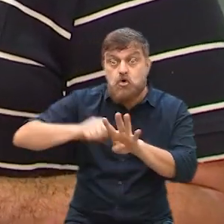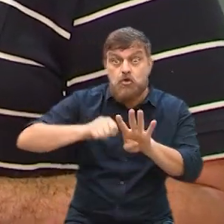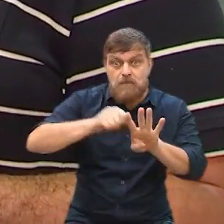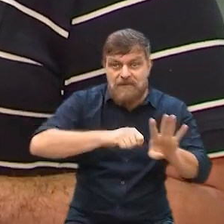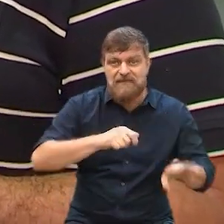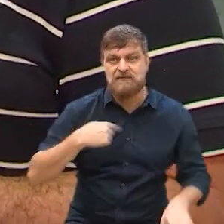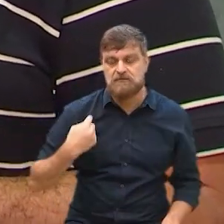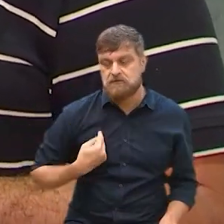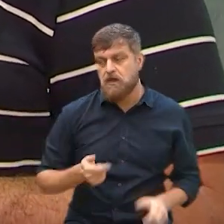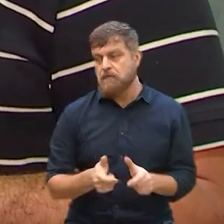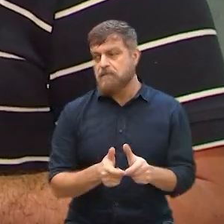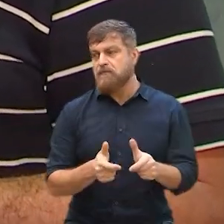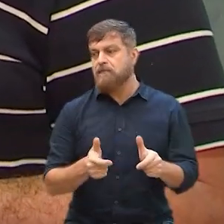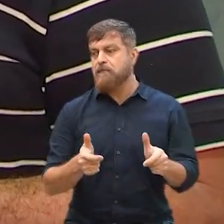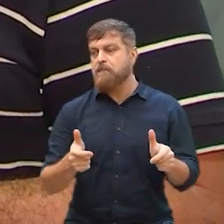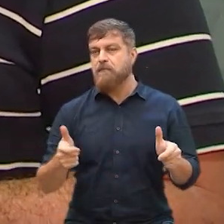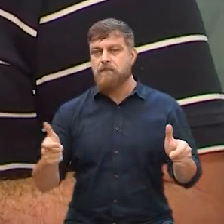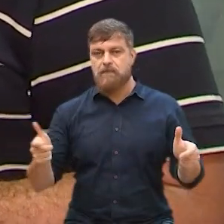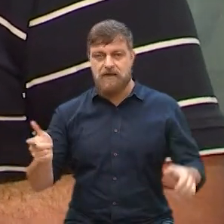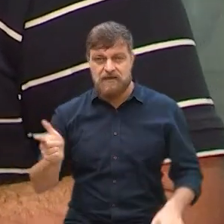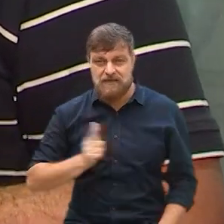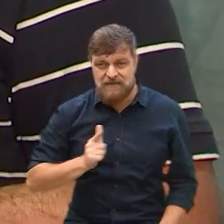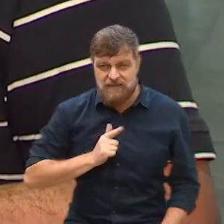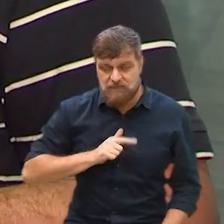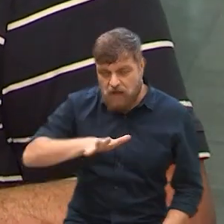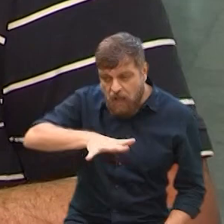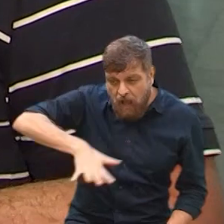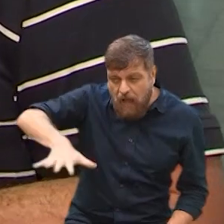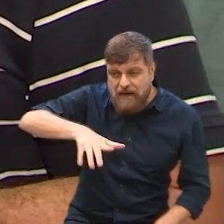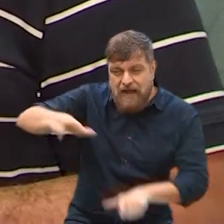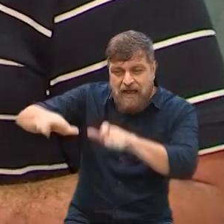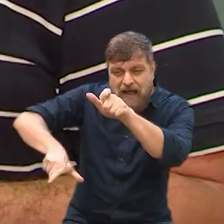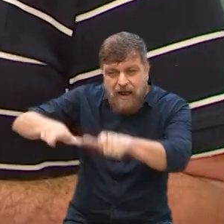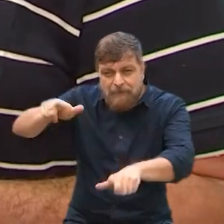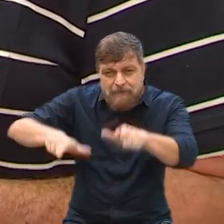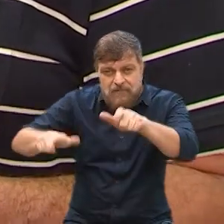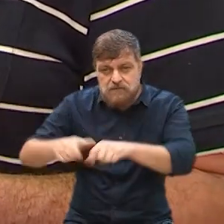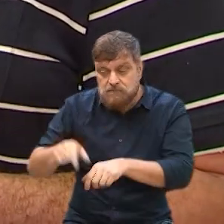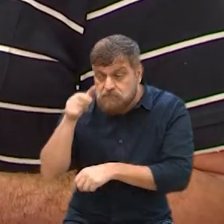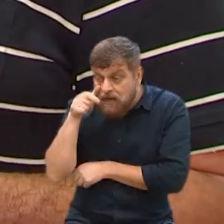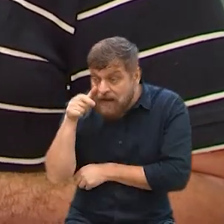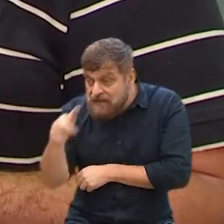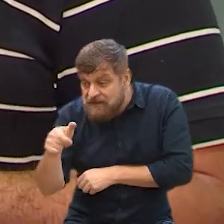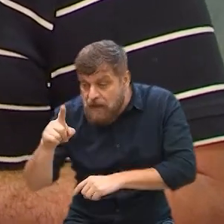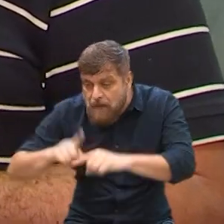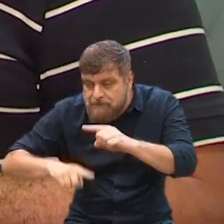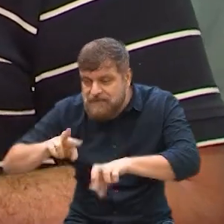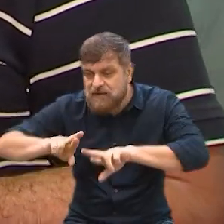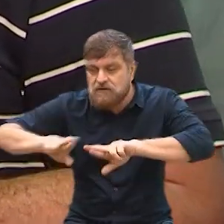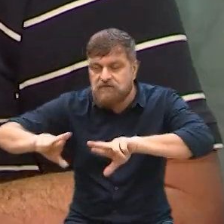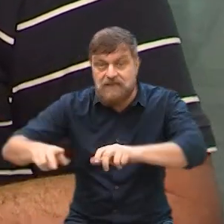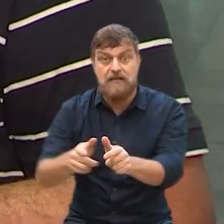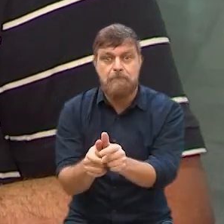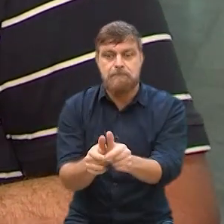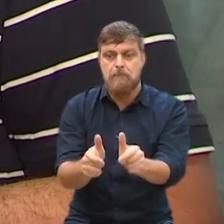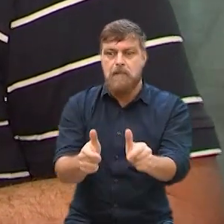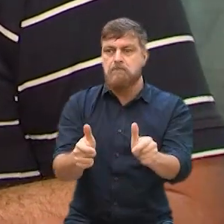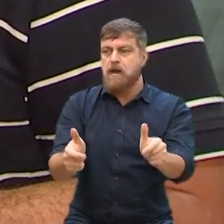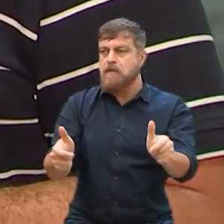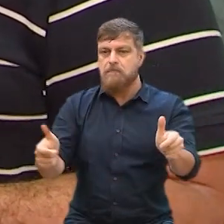teve um crescimento muito grande e o mercado de pessoas que procuram produtos diferentes está aumentando a cada